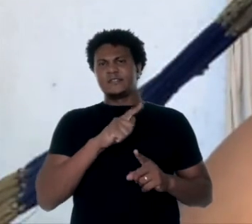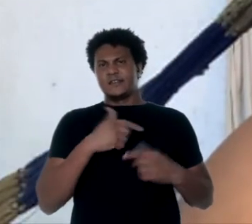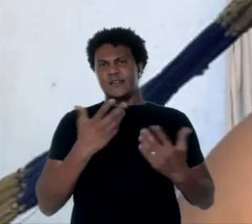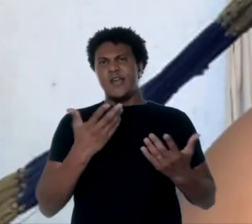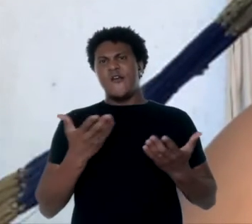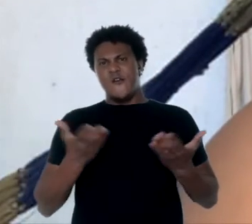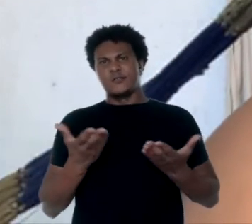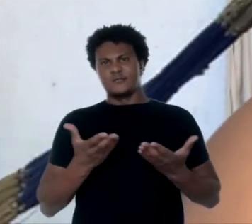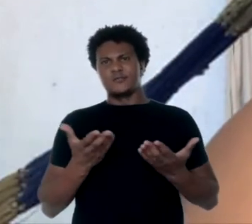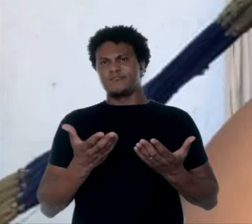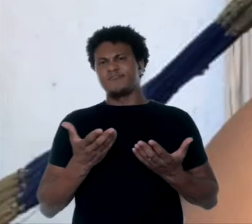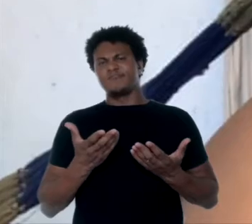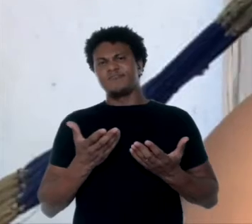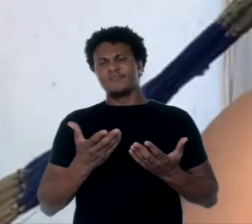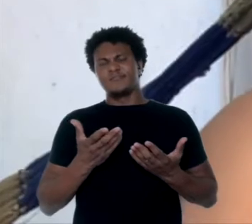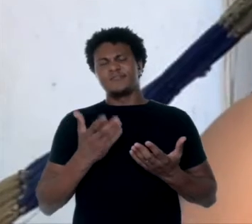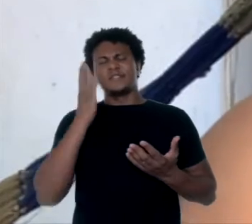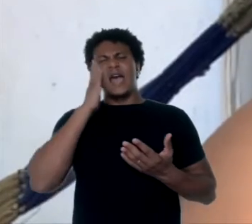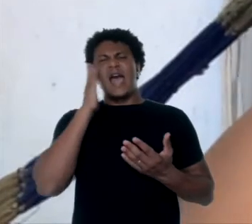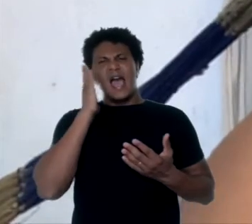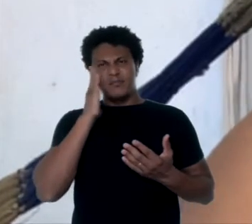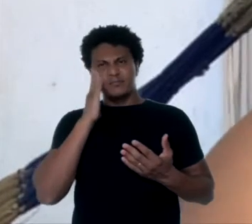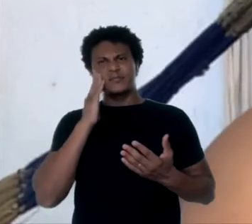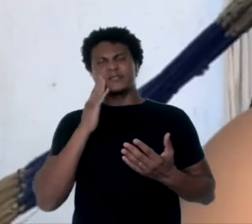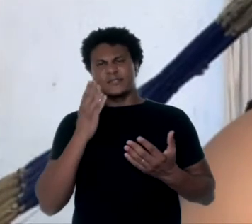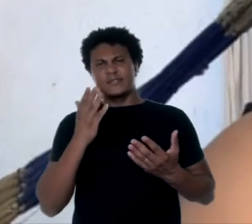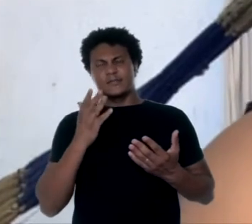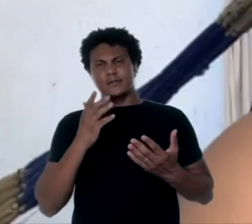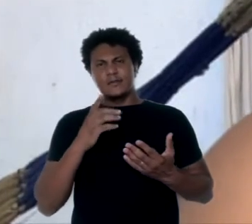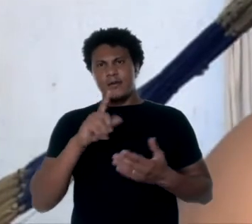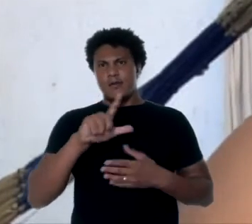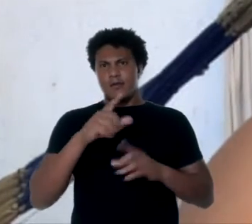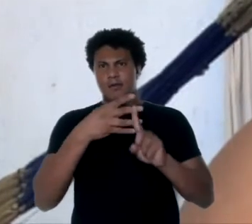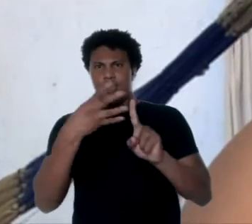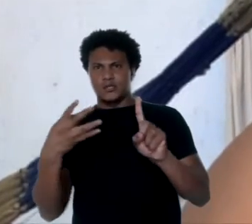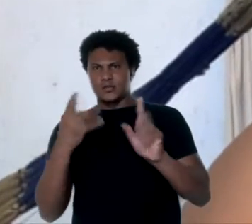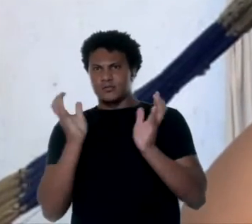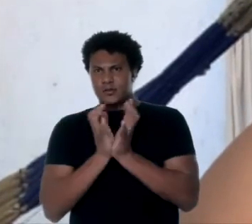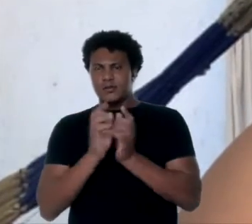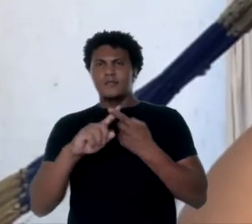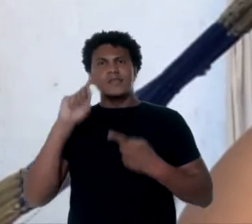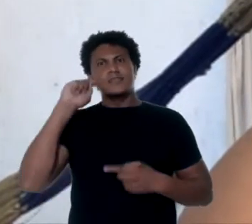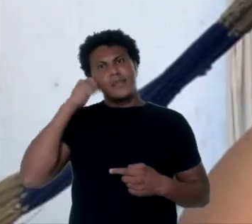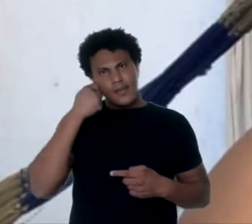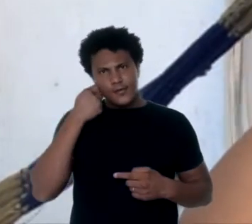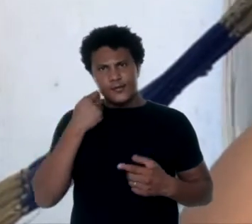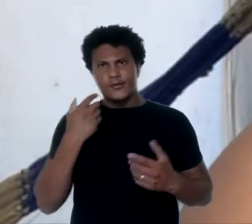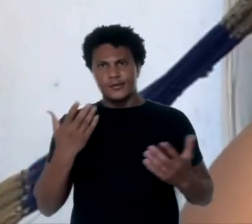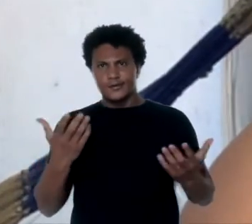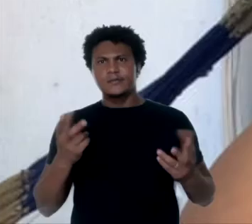conseguir fazer drag no mundo que a gente vive hoje, que a gente sabe que sendo LGBT e sendo